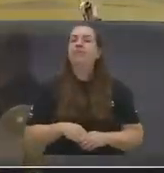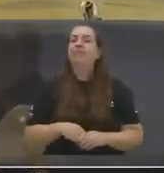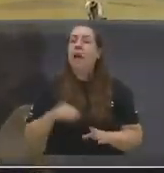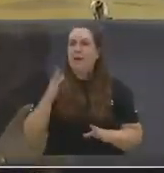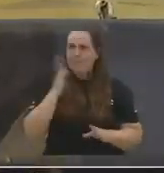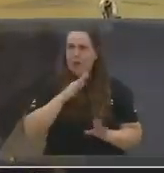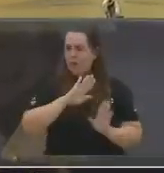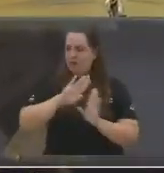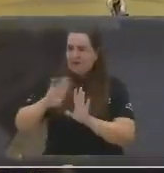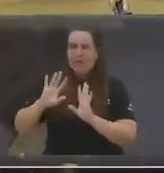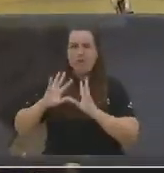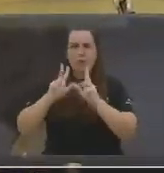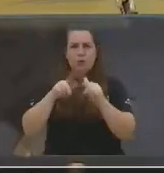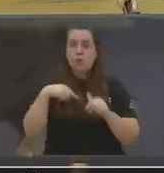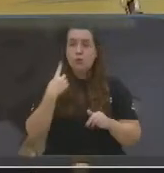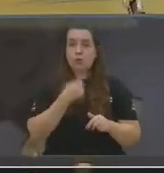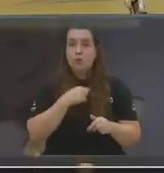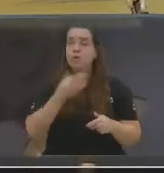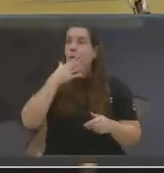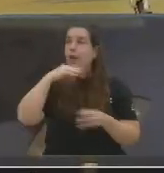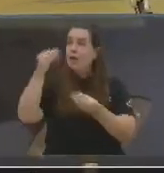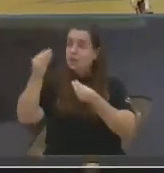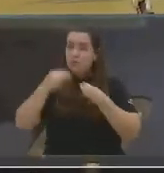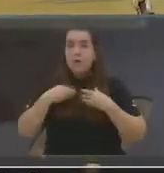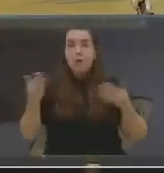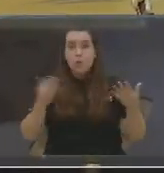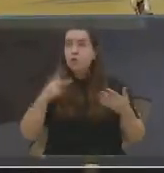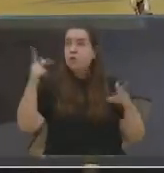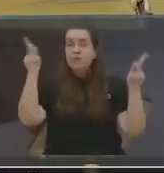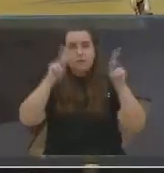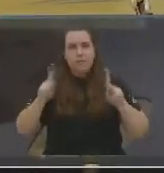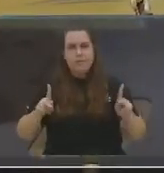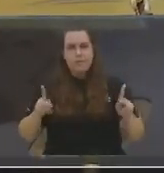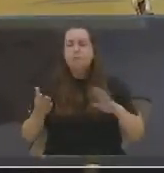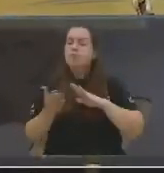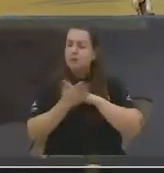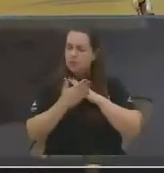os males, ó Pai, dai-nos hoje a vossa paz.